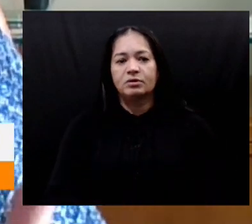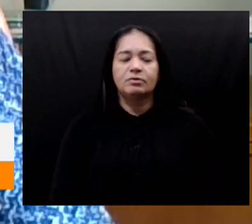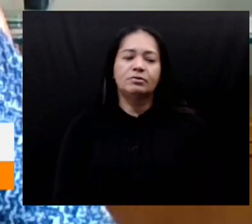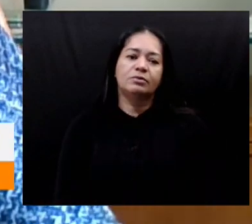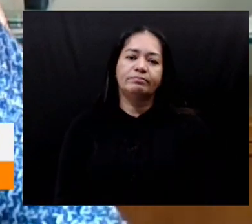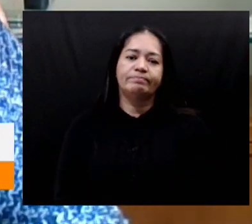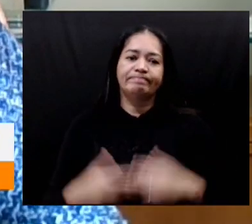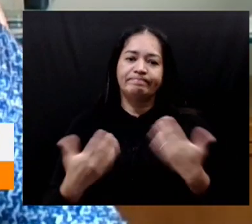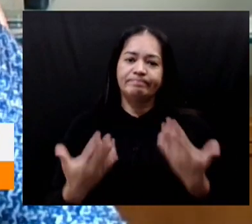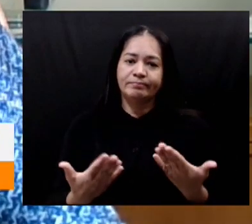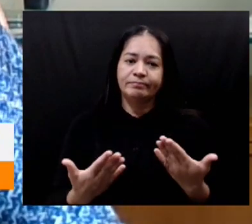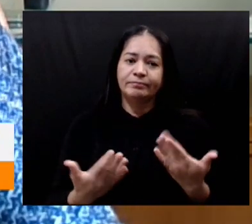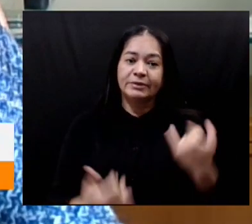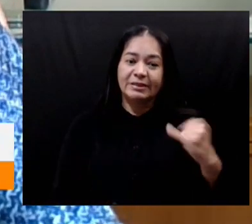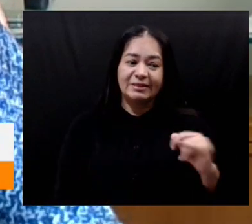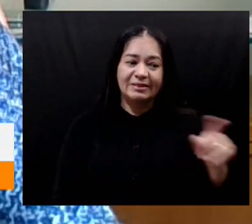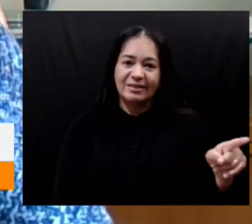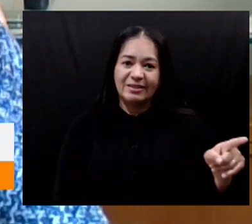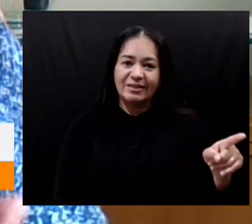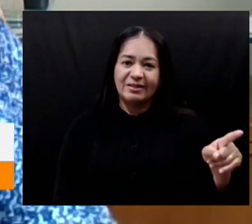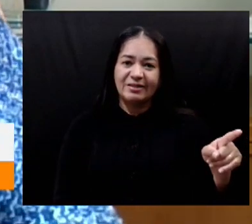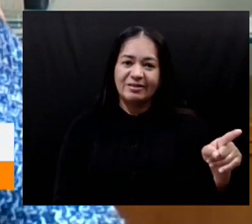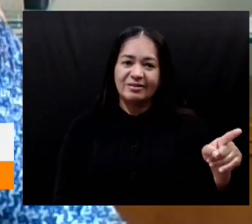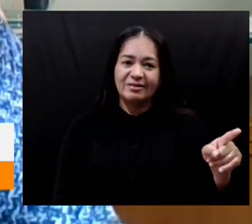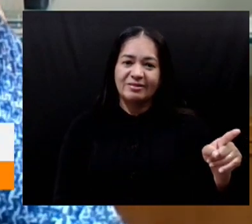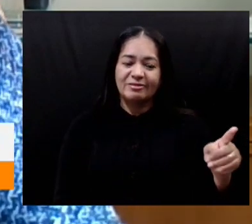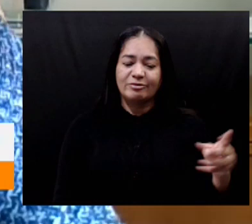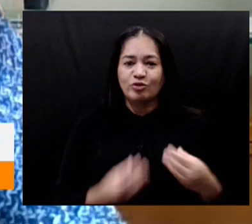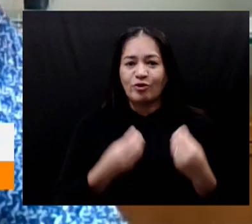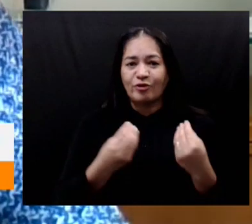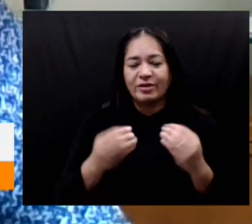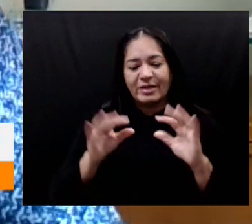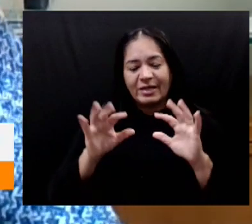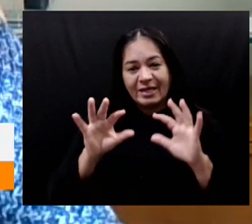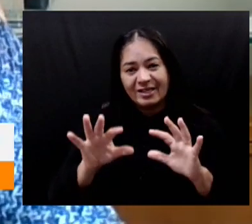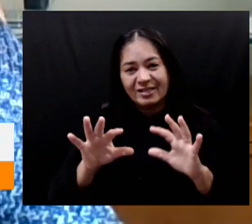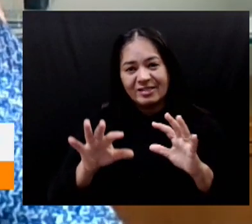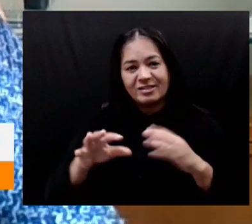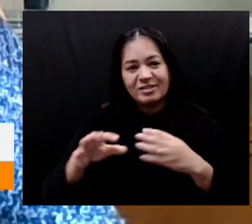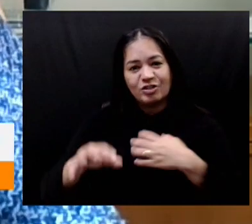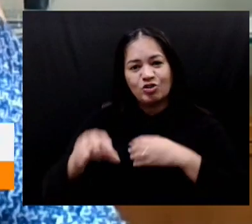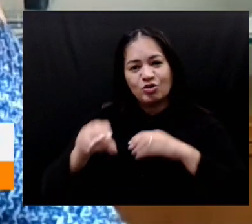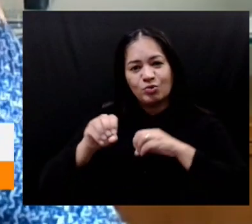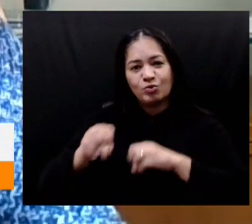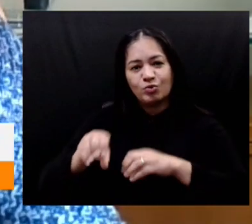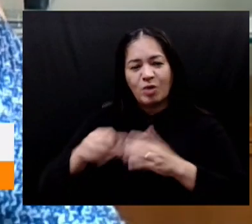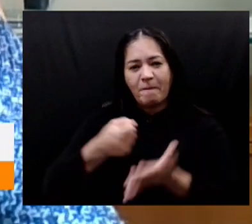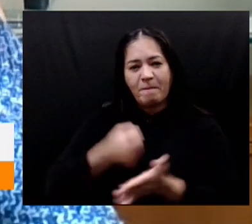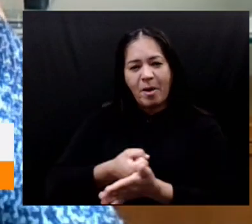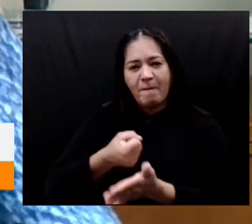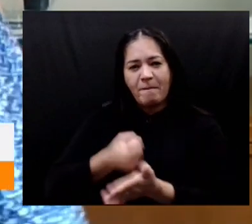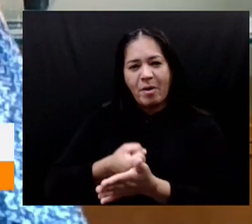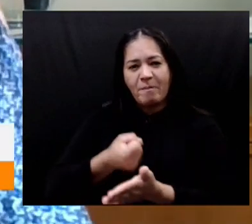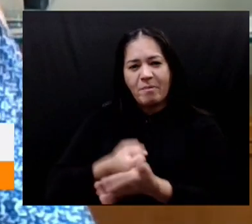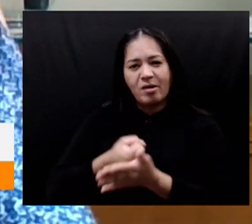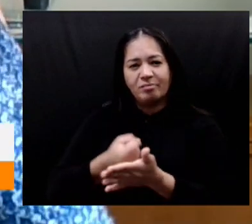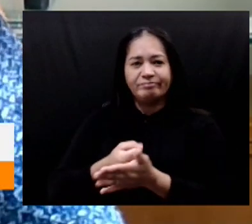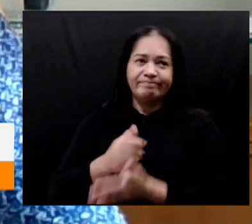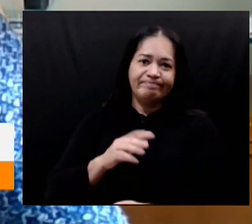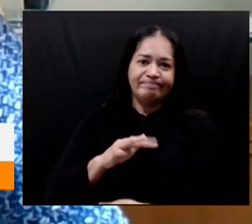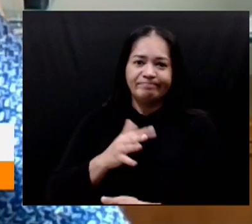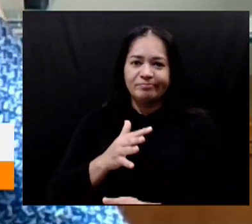eles trouxeram para você essa orientação, essa cobrança, talvez, é porque eles